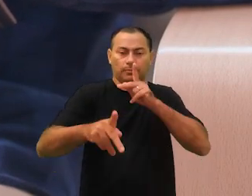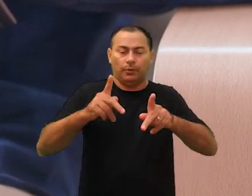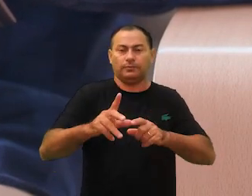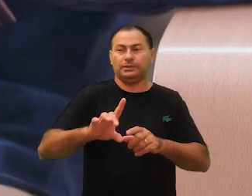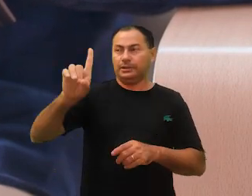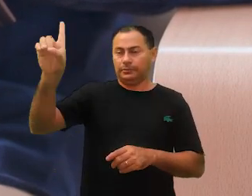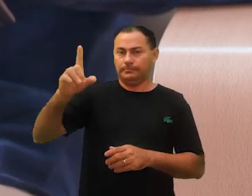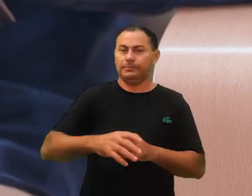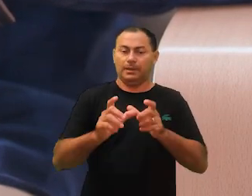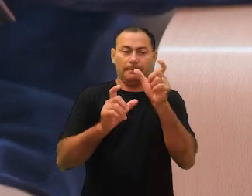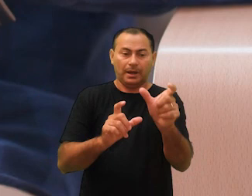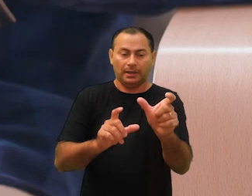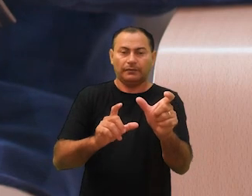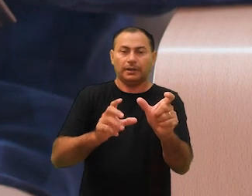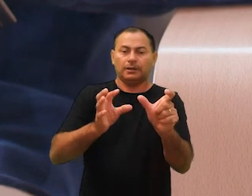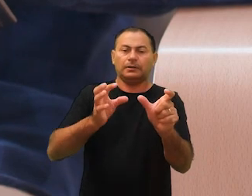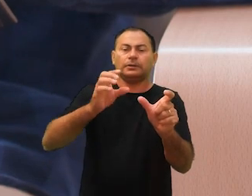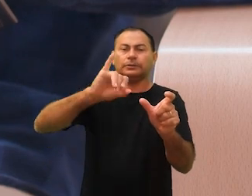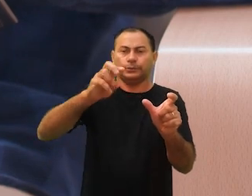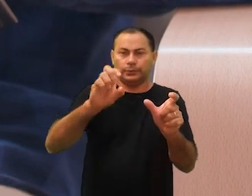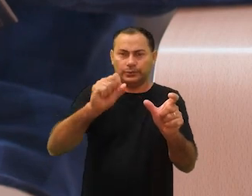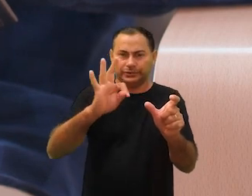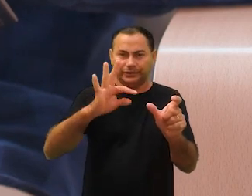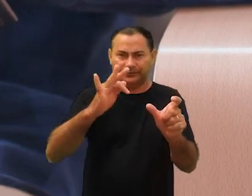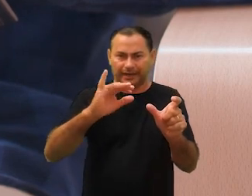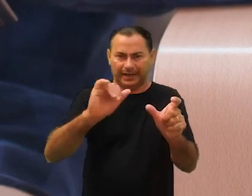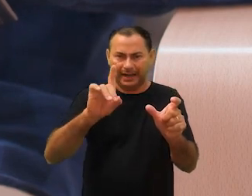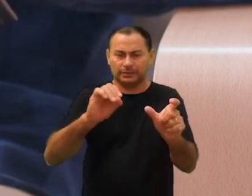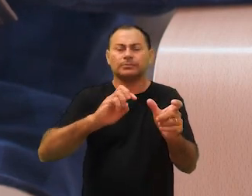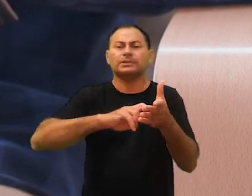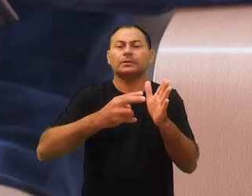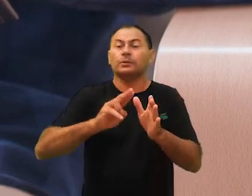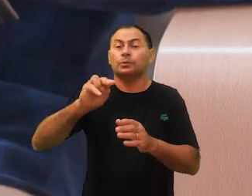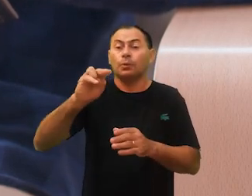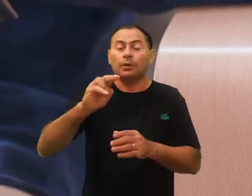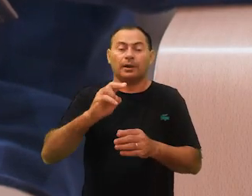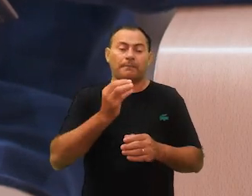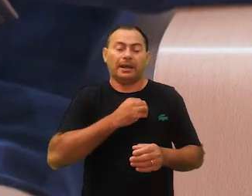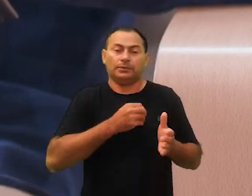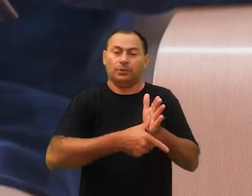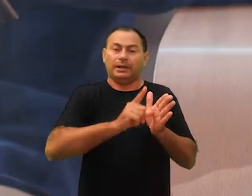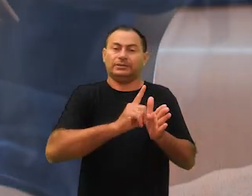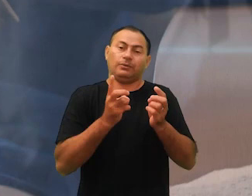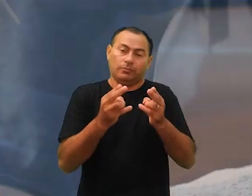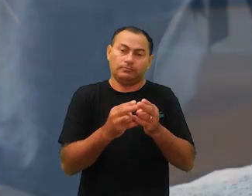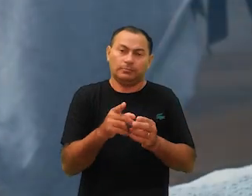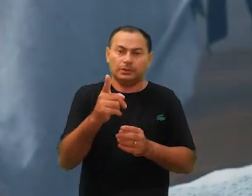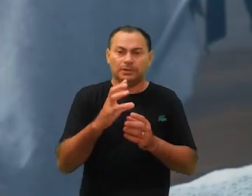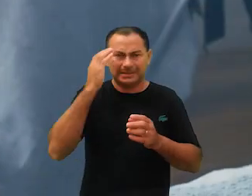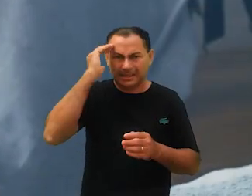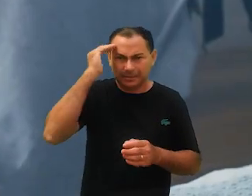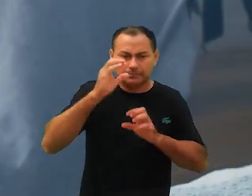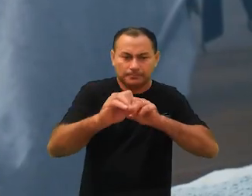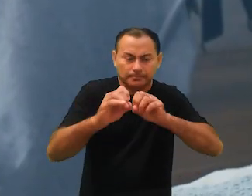vida do povo de Deus. A palavra justificado significa como se nunca tivesse pecado antes. Quando